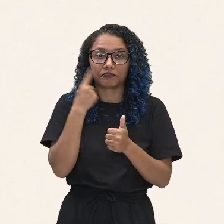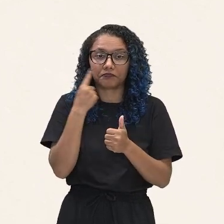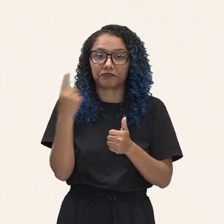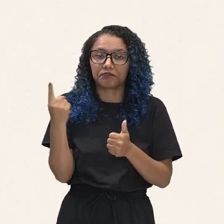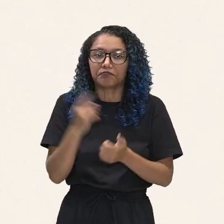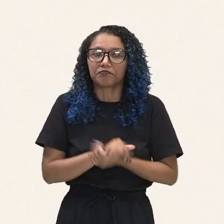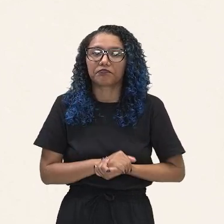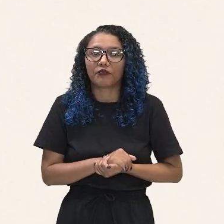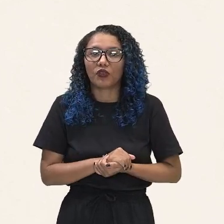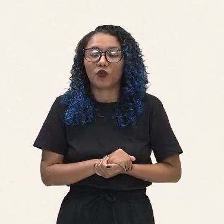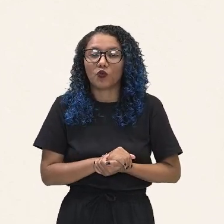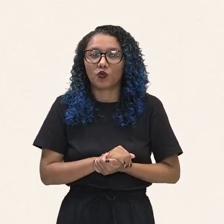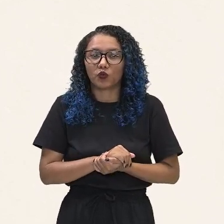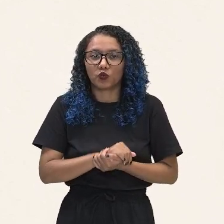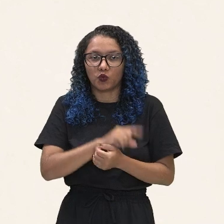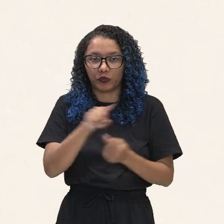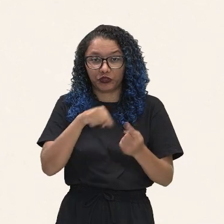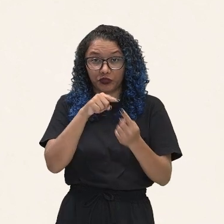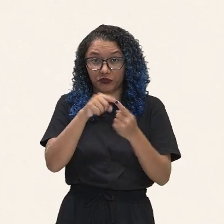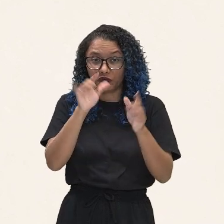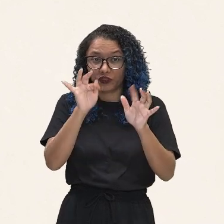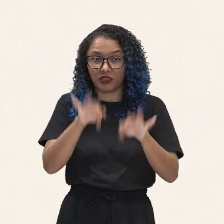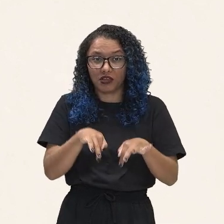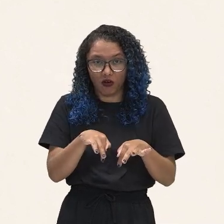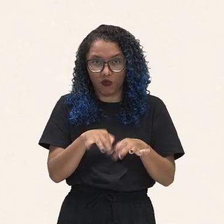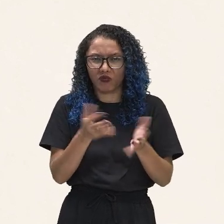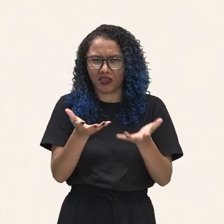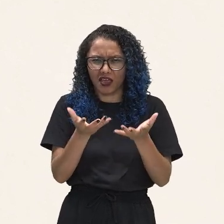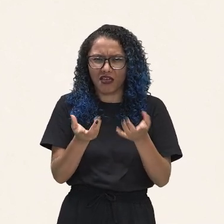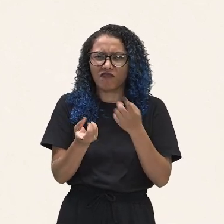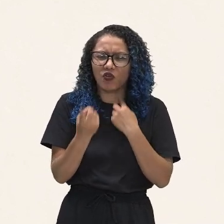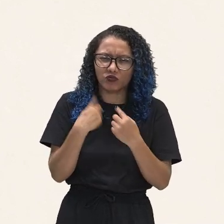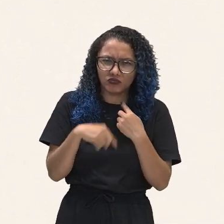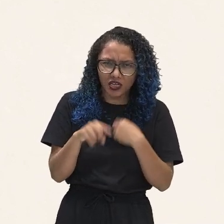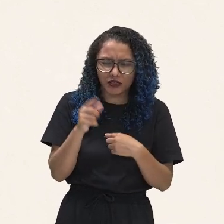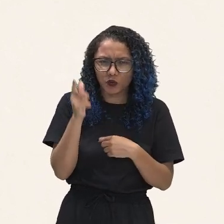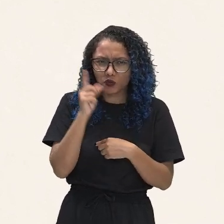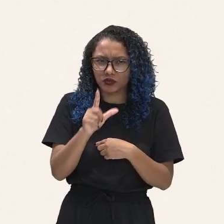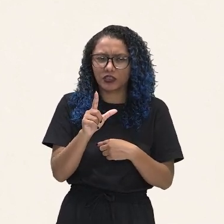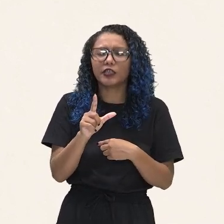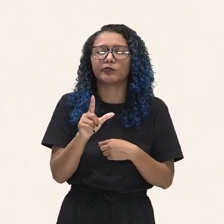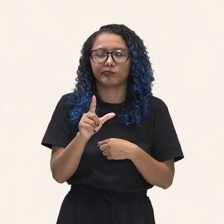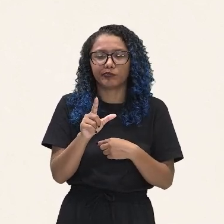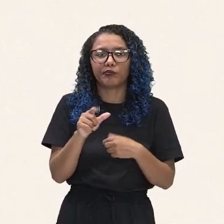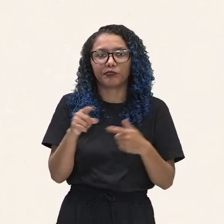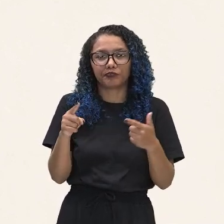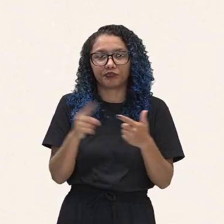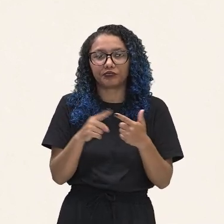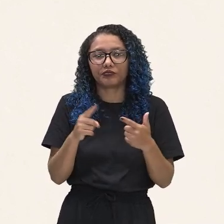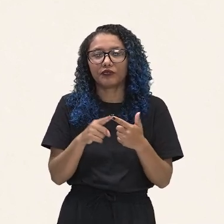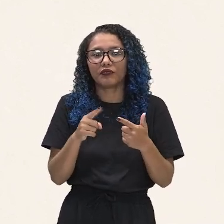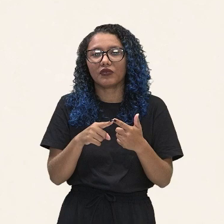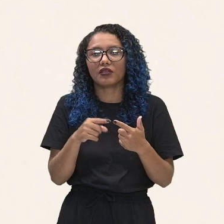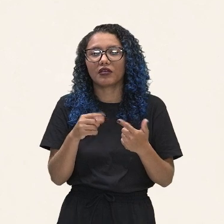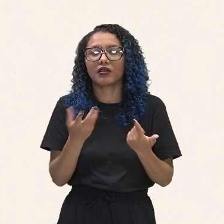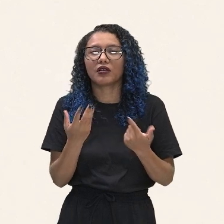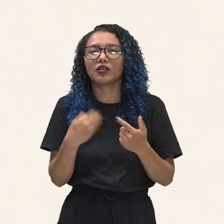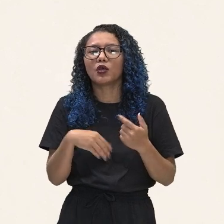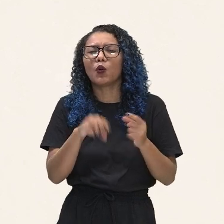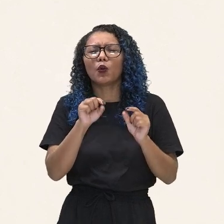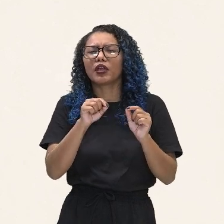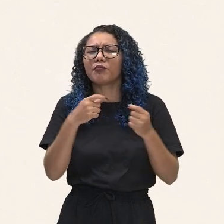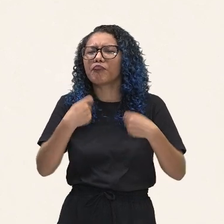um objetivo final a ser alcançado. Segundo, identifique as metas que devem ser atingidas ao longo do